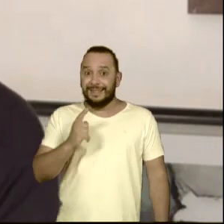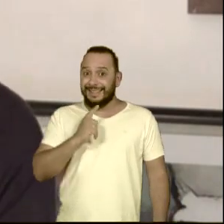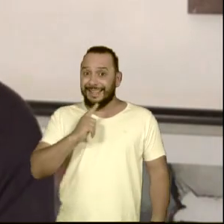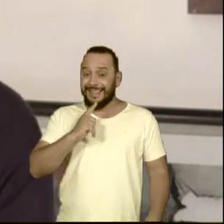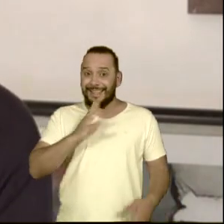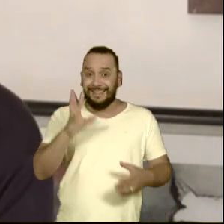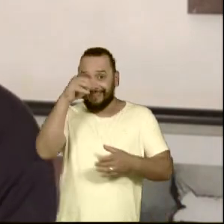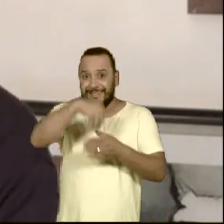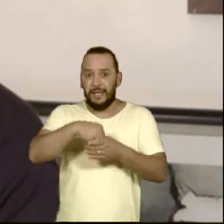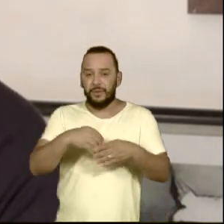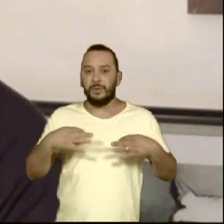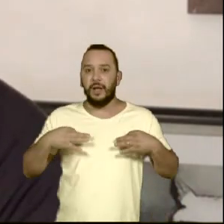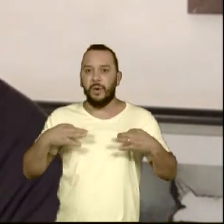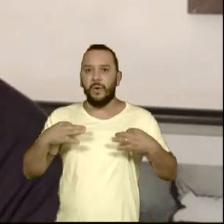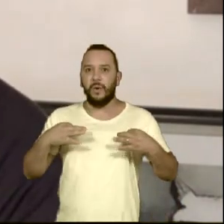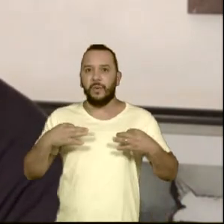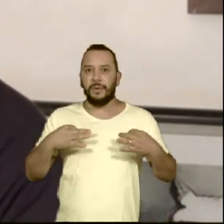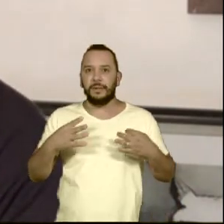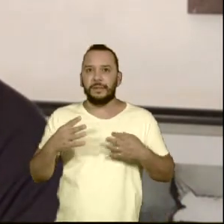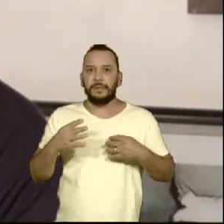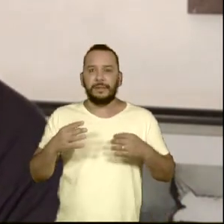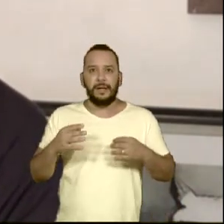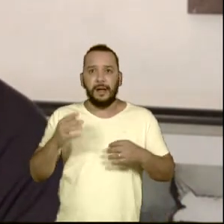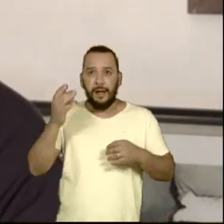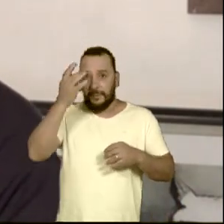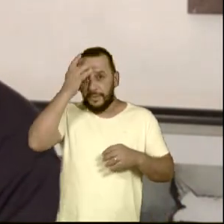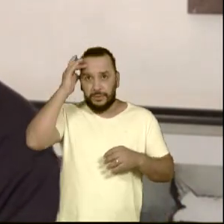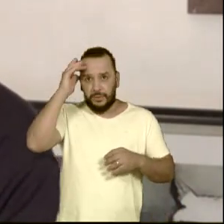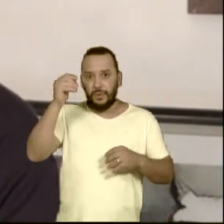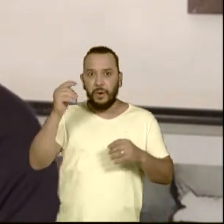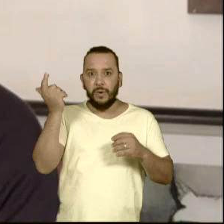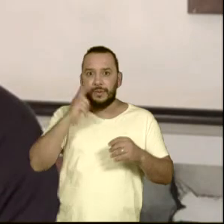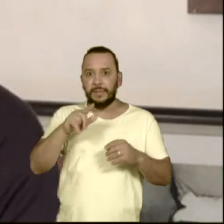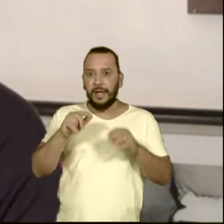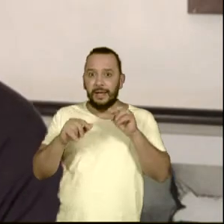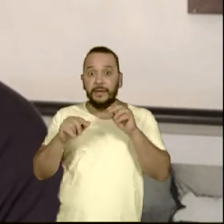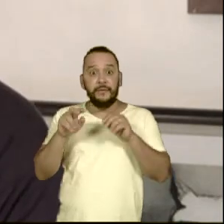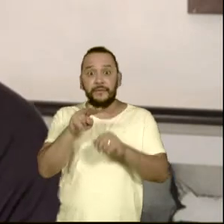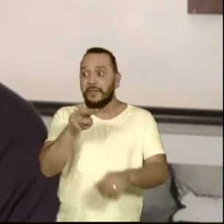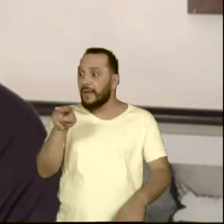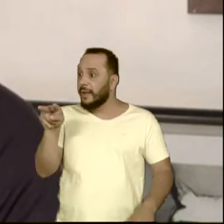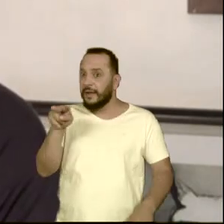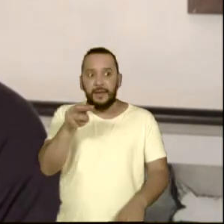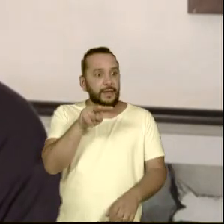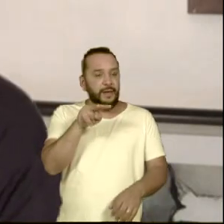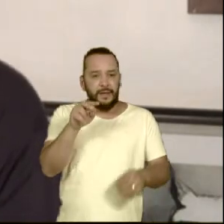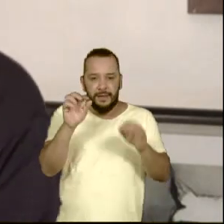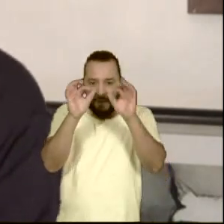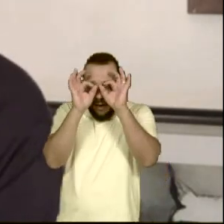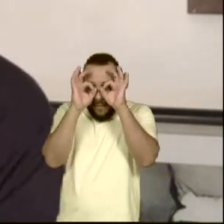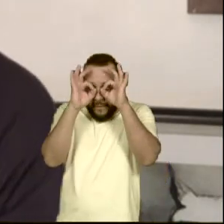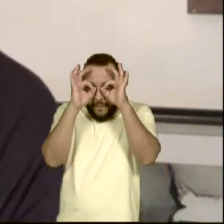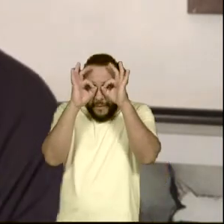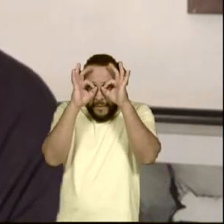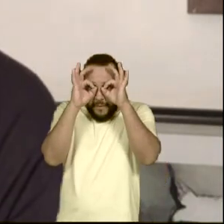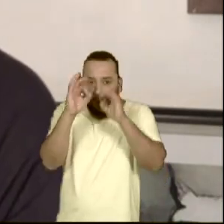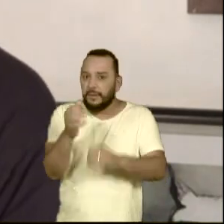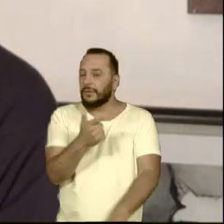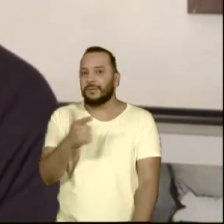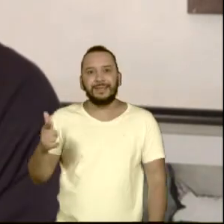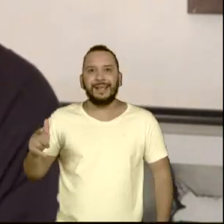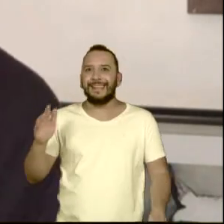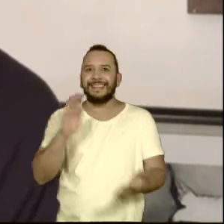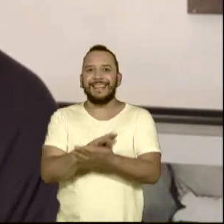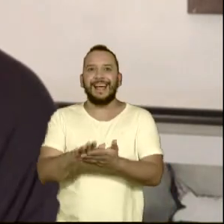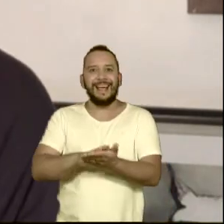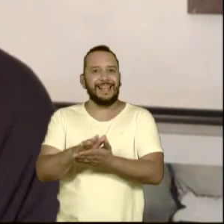daquela roupa, algum lugar onde a pessoa que está lá dentro possa enxergar. Não. Não existe nenhum furinho. Não existe